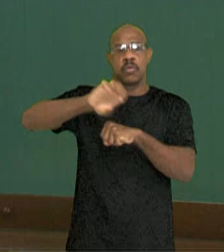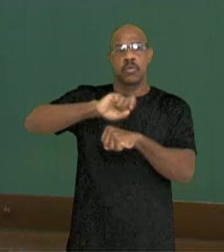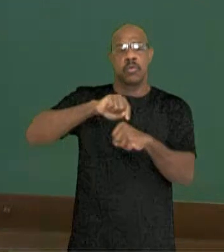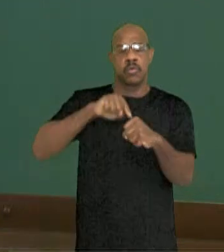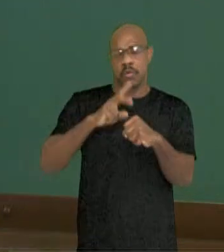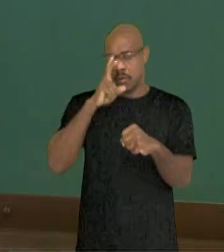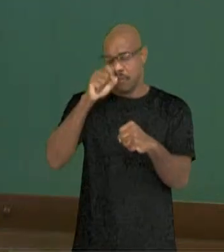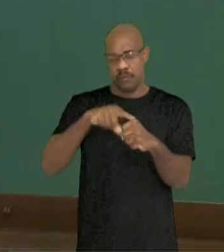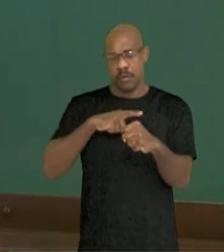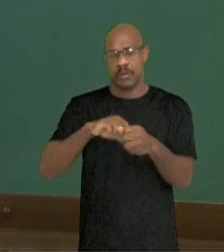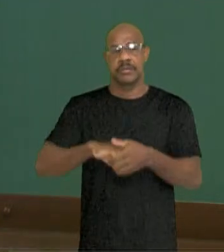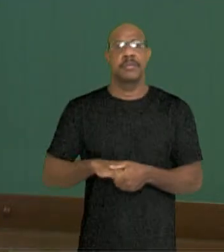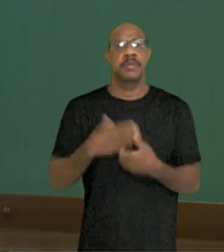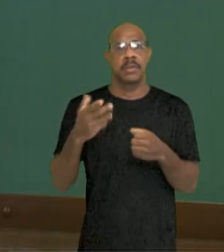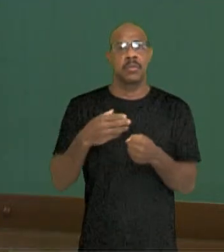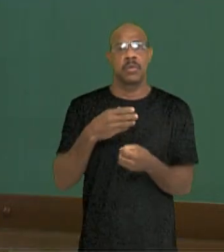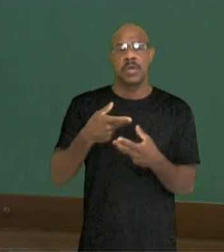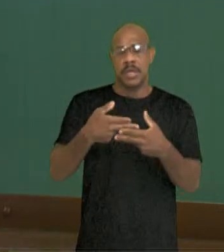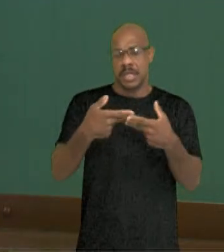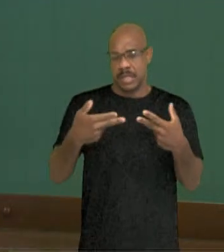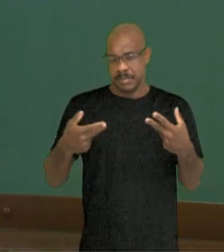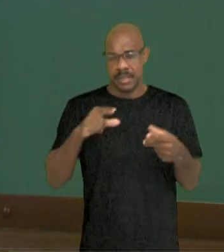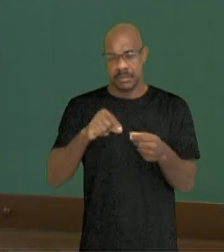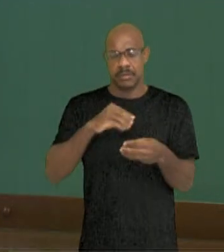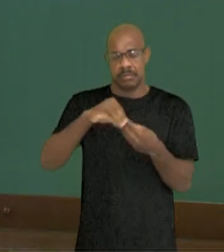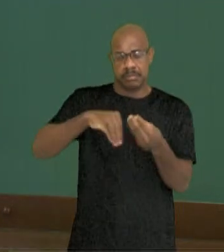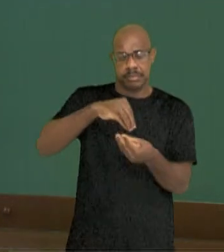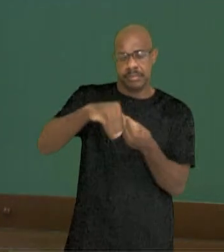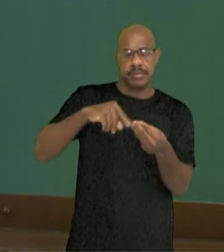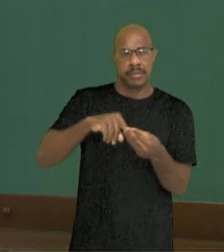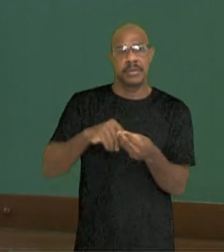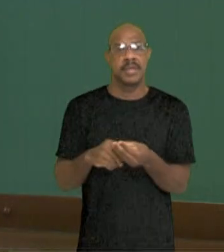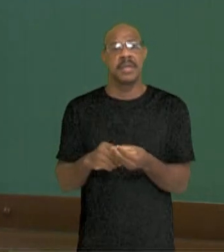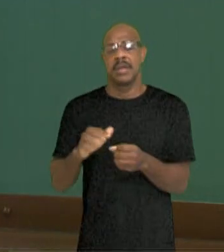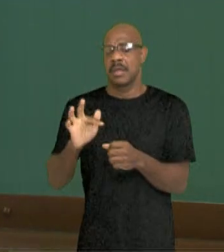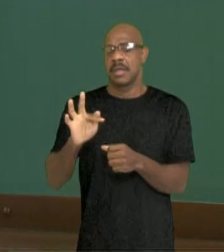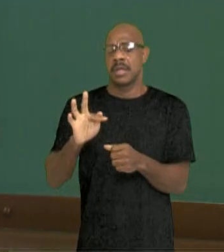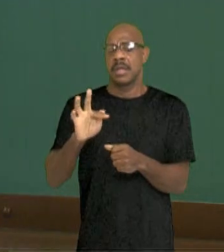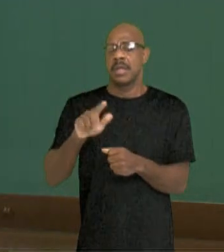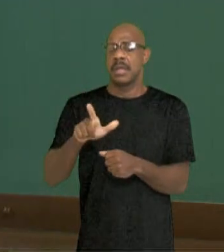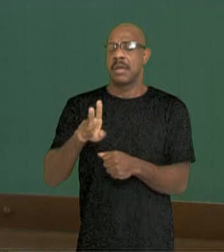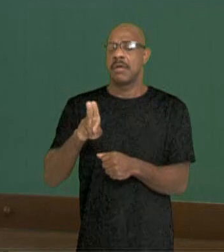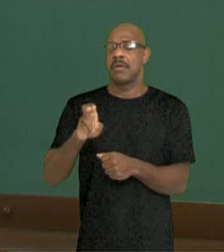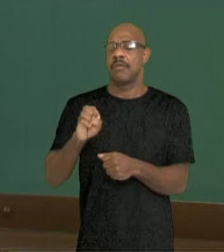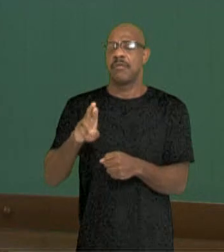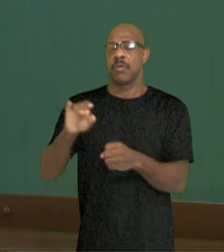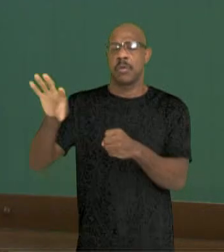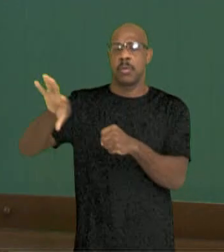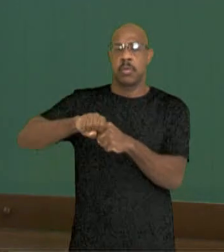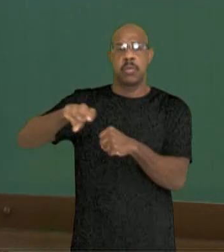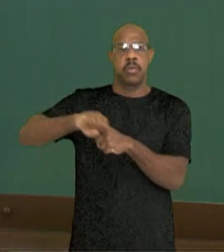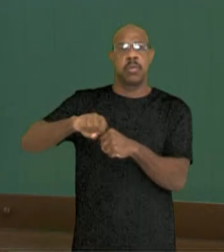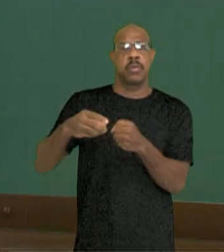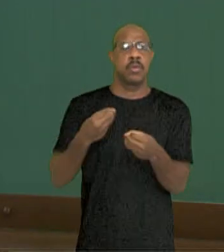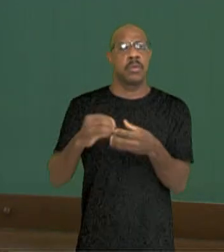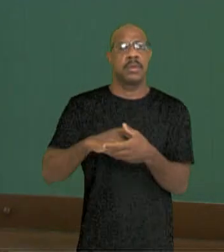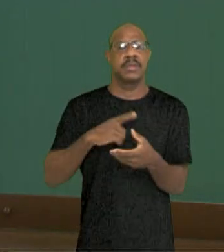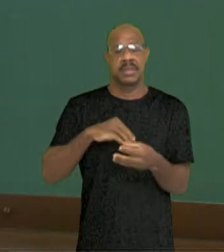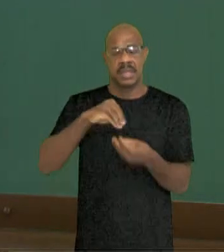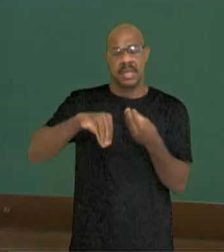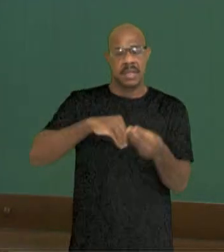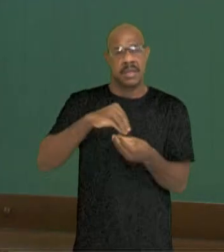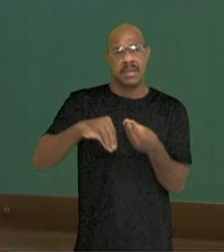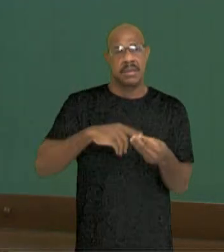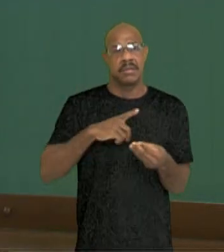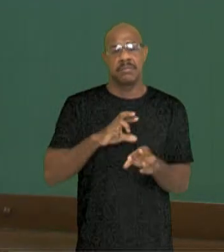Normalmente os elementos químicos ali próximo do flúor são mais eletronegativos que outros. Quando nós temos elementos